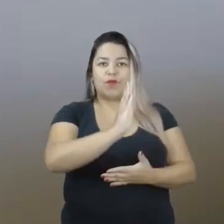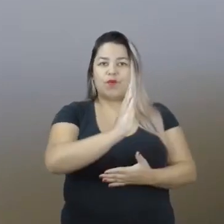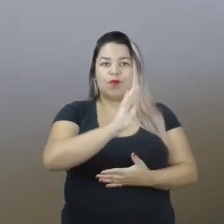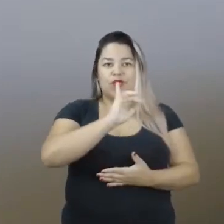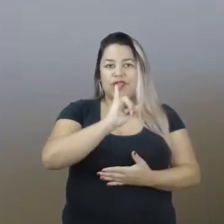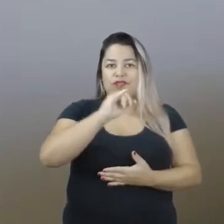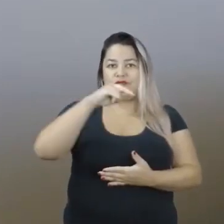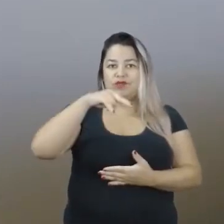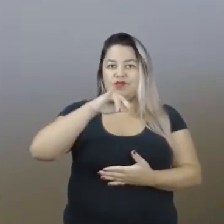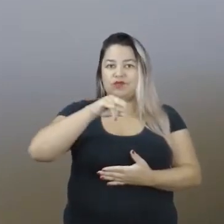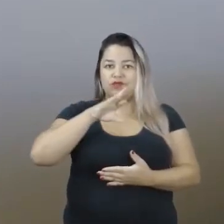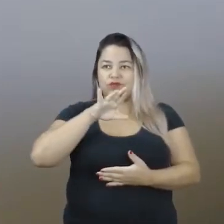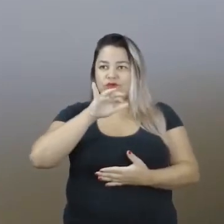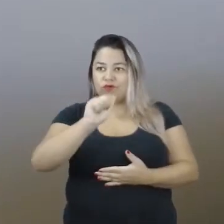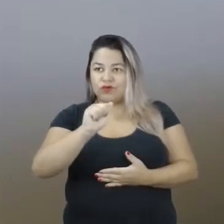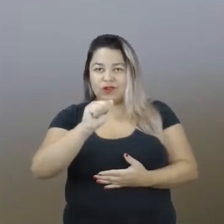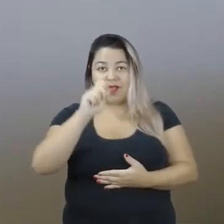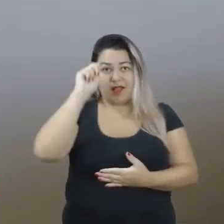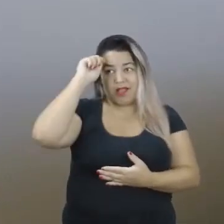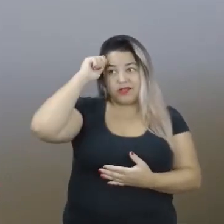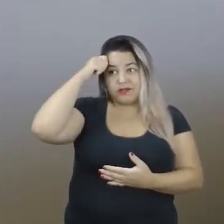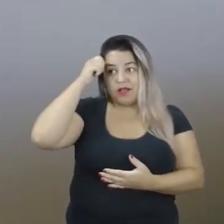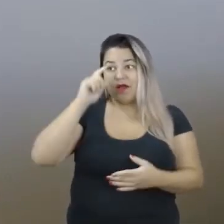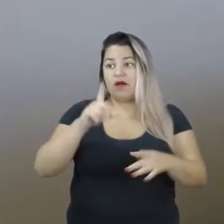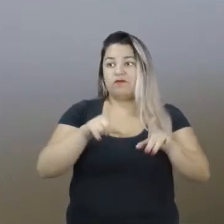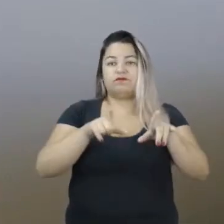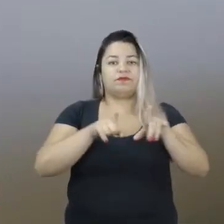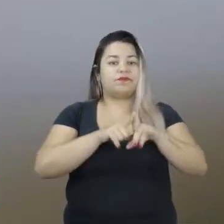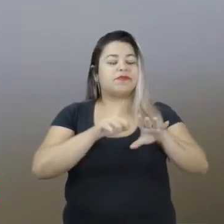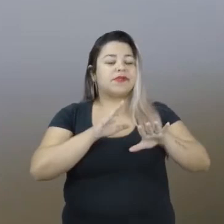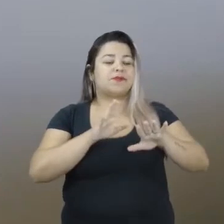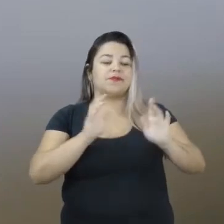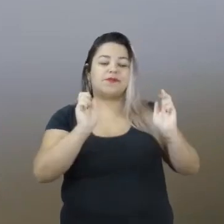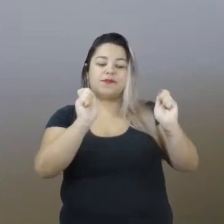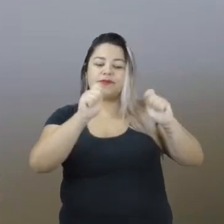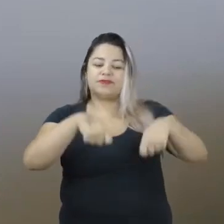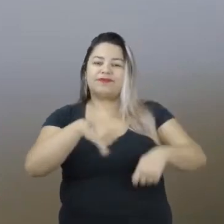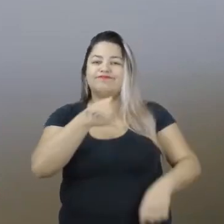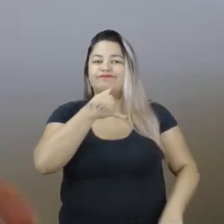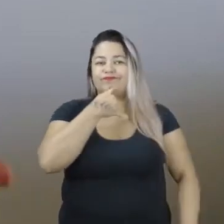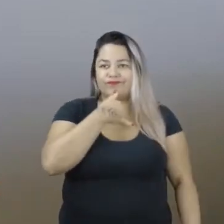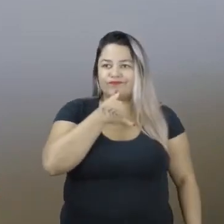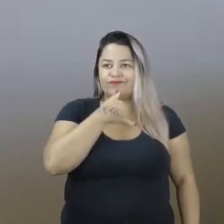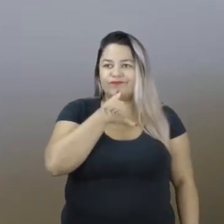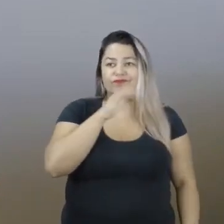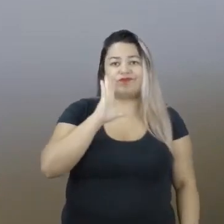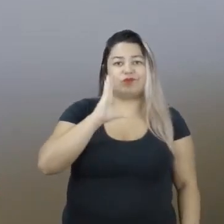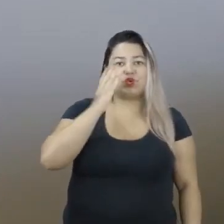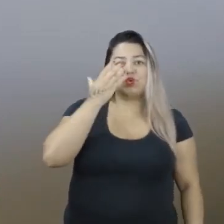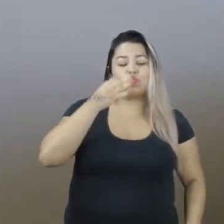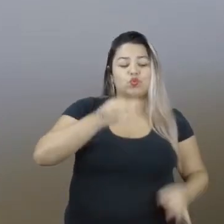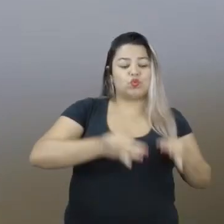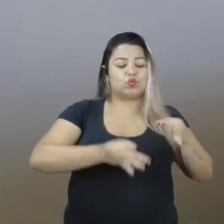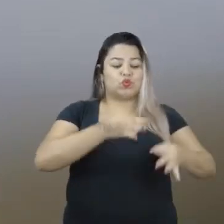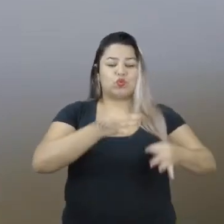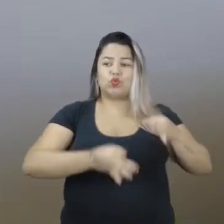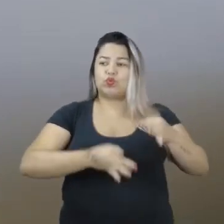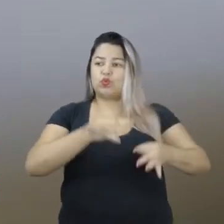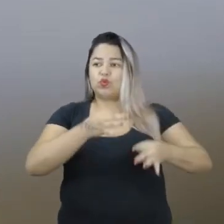né? Antes, a injúria ela dependia, infelizmente, de decisão de juízes